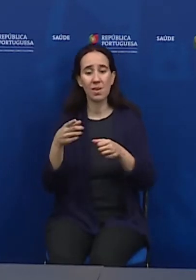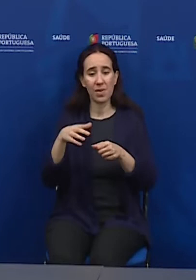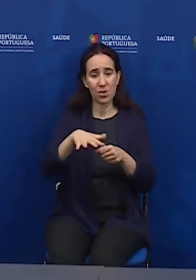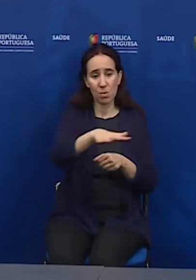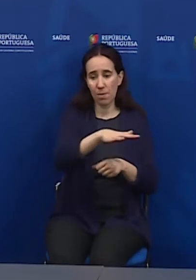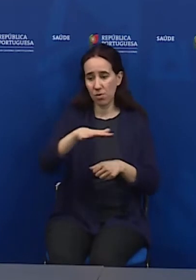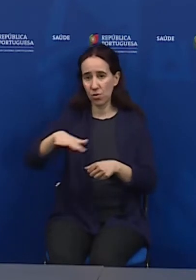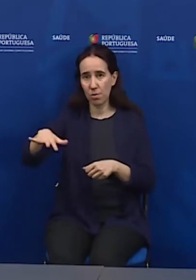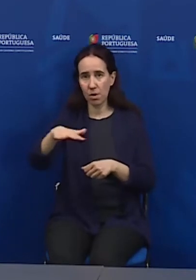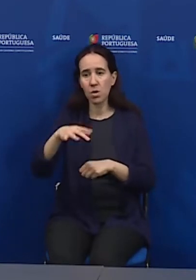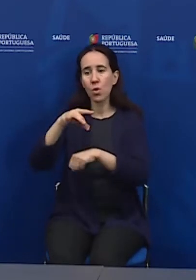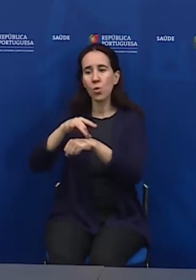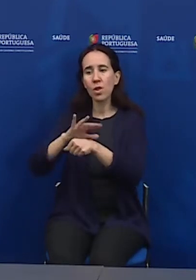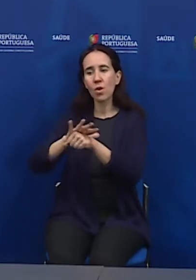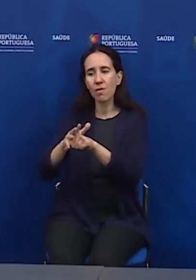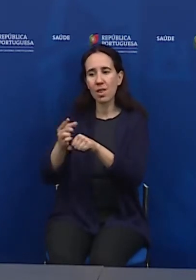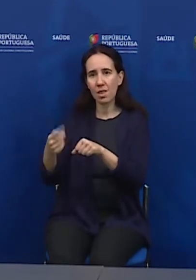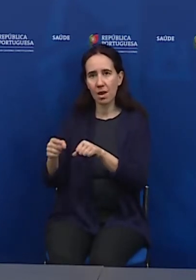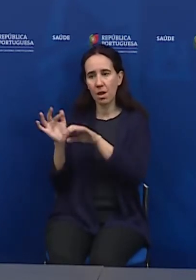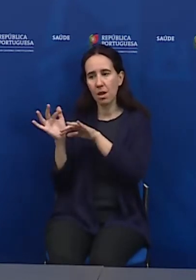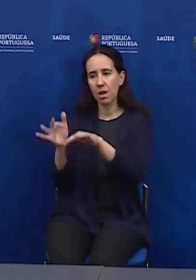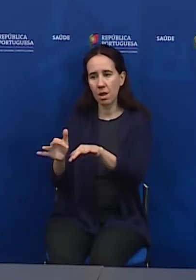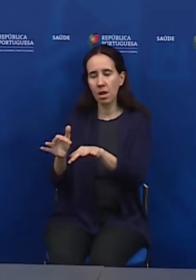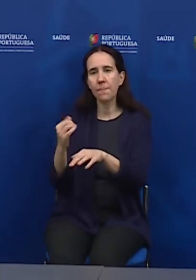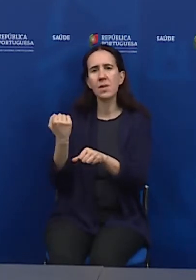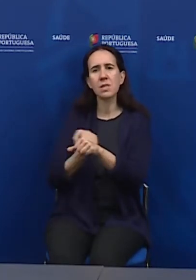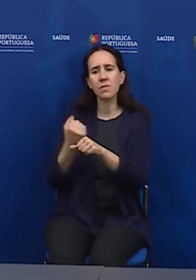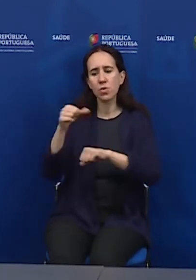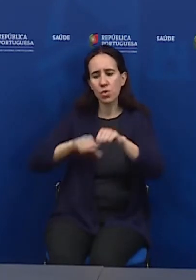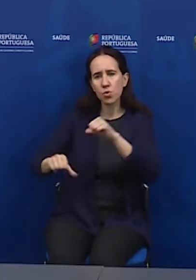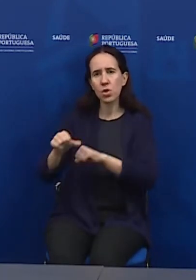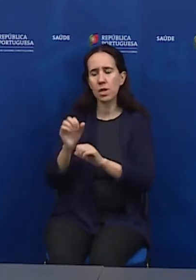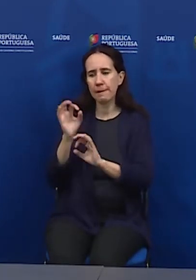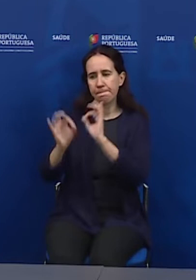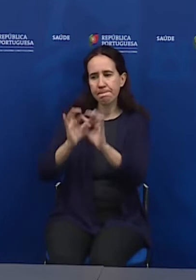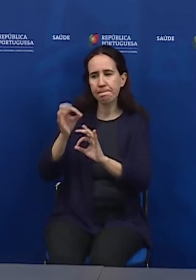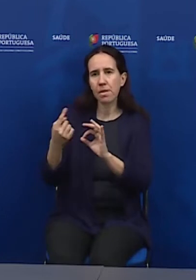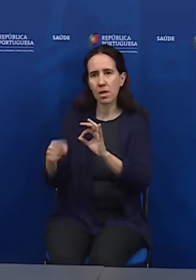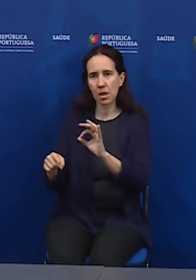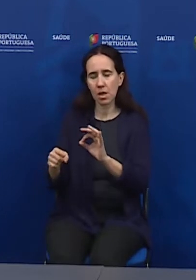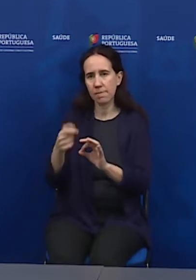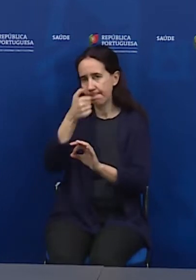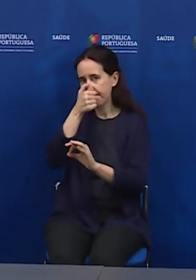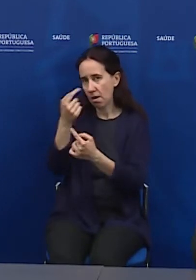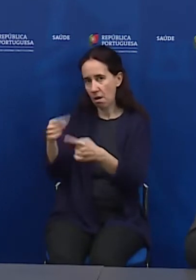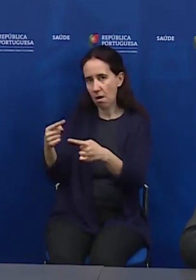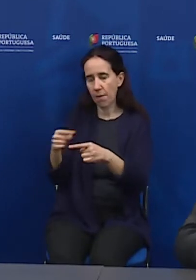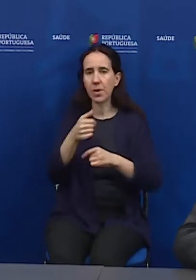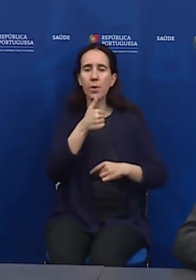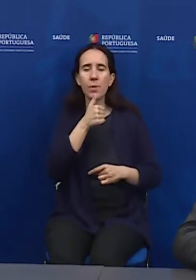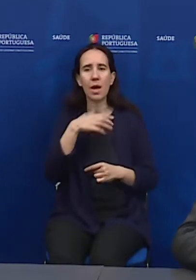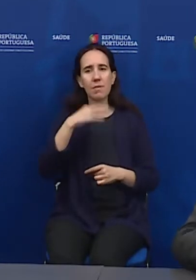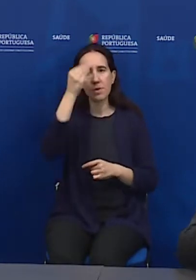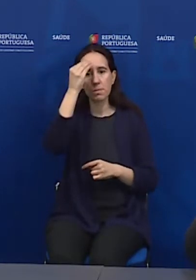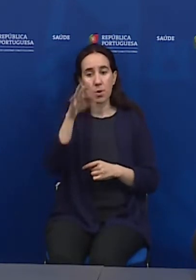a ser utilizados pelos doentes COVID são precisamente serviços de cirurgia, de ambulatório. E então gostava de saber se esta é